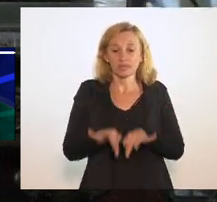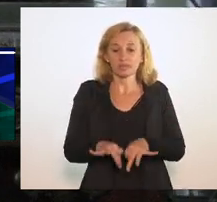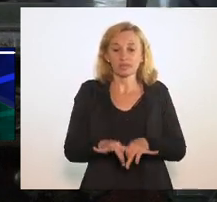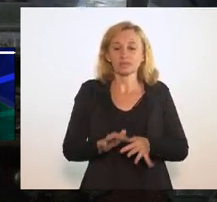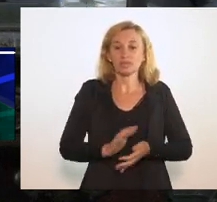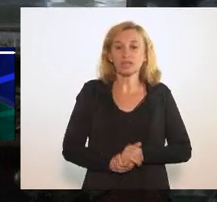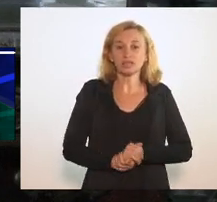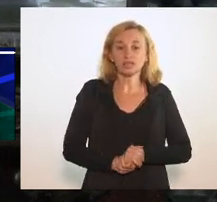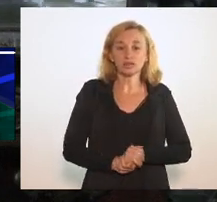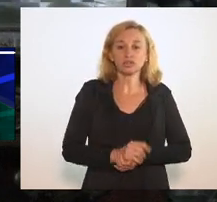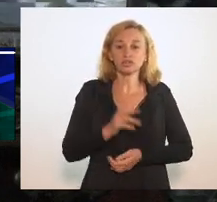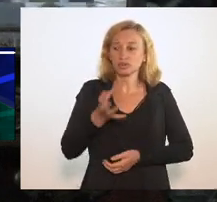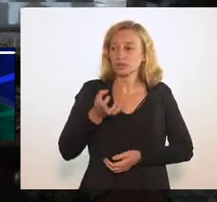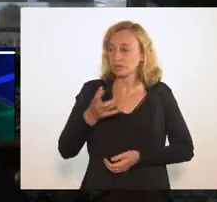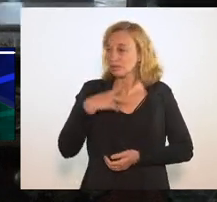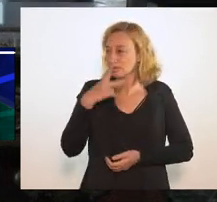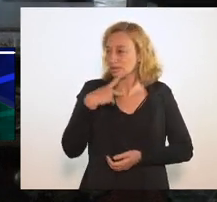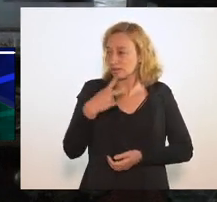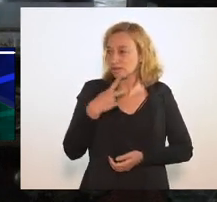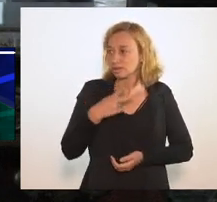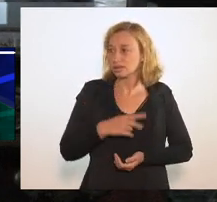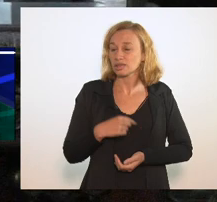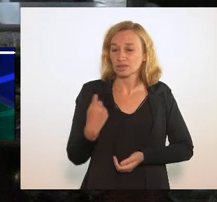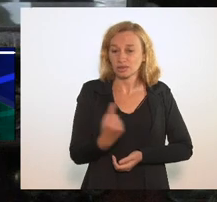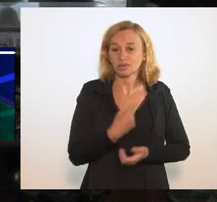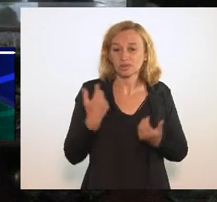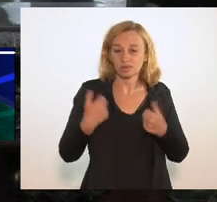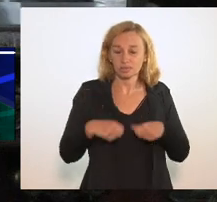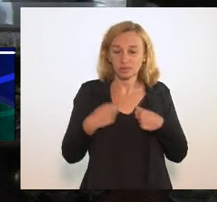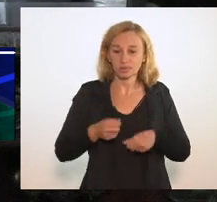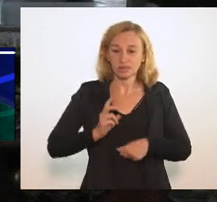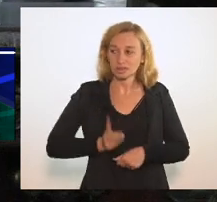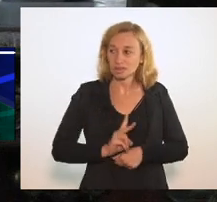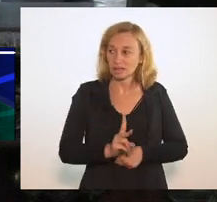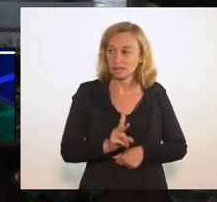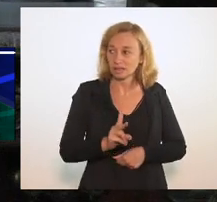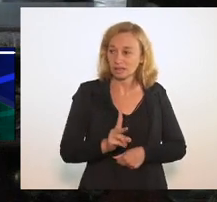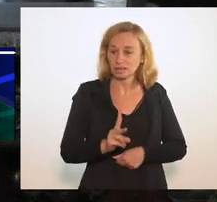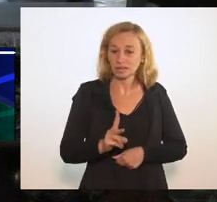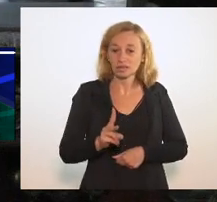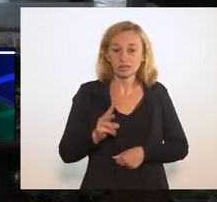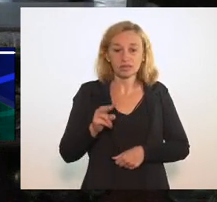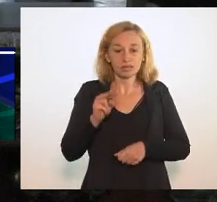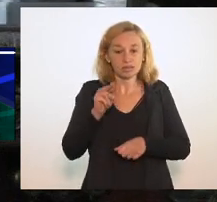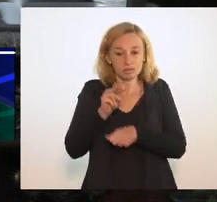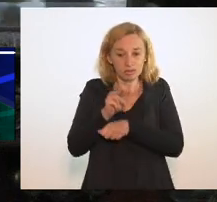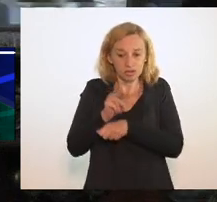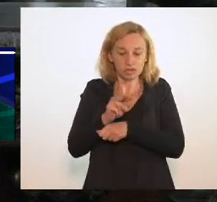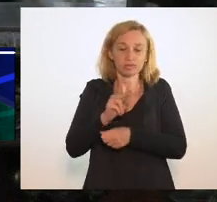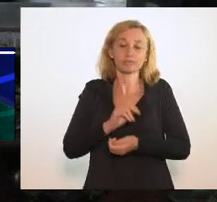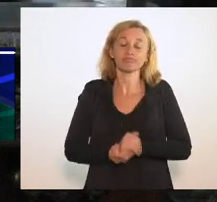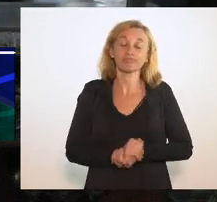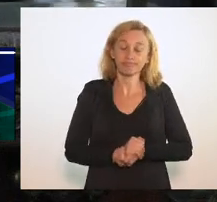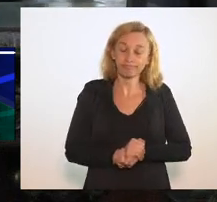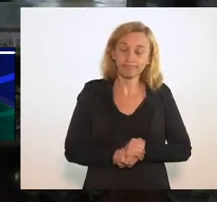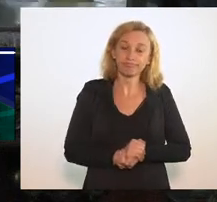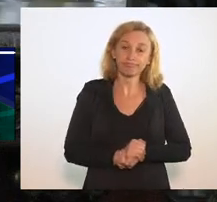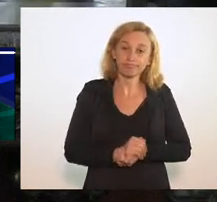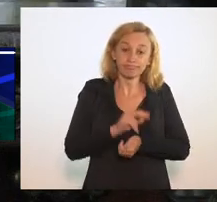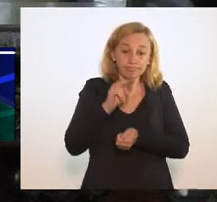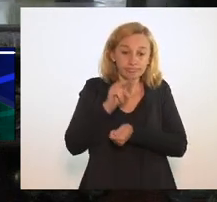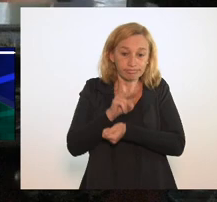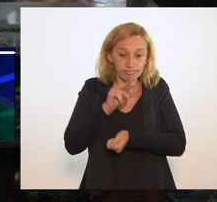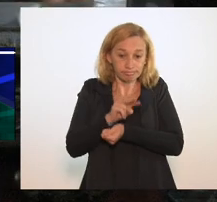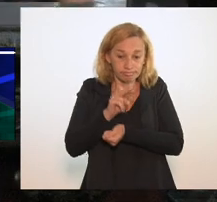eu queria falar que a gente precisa estar sempre vigilante, né? Nós precisamos estar sempre